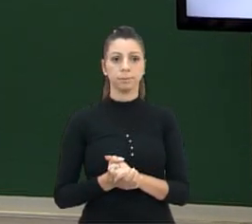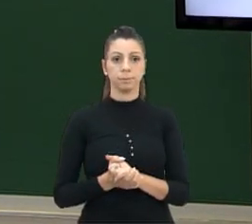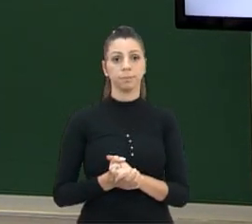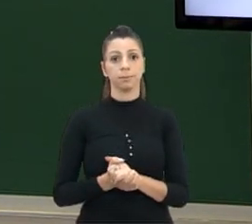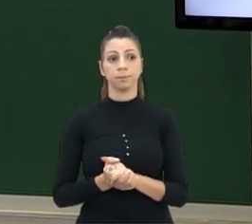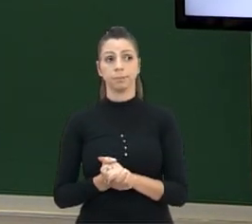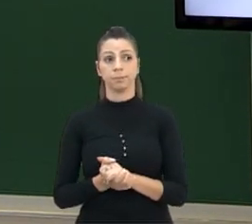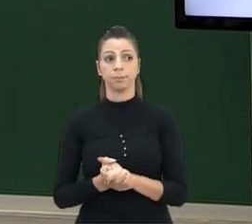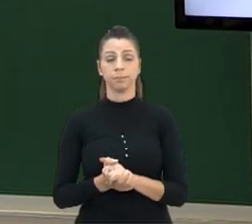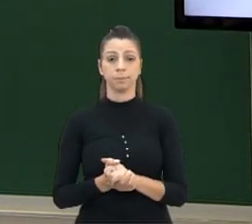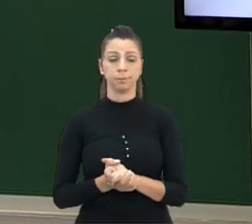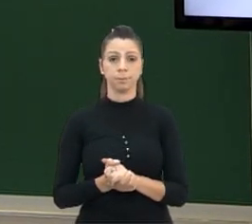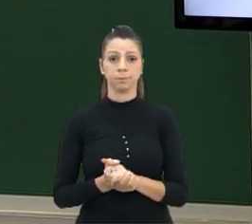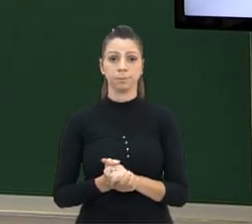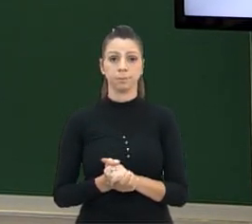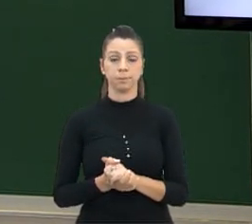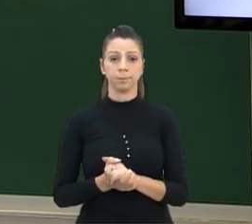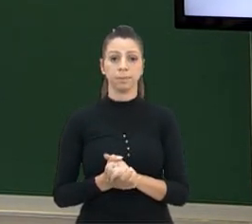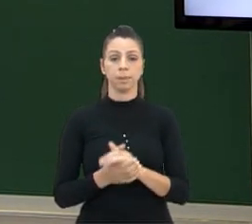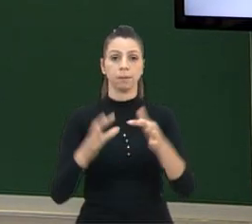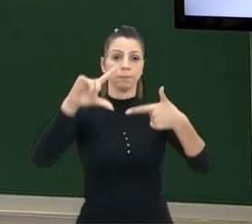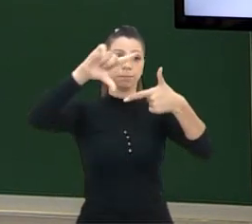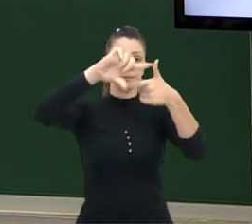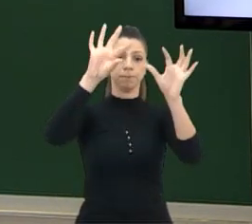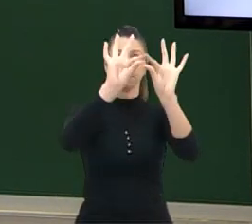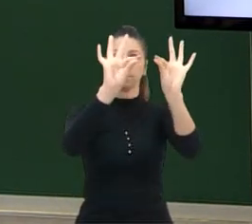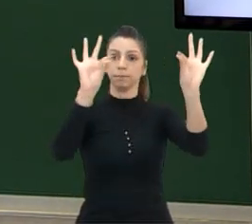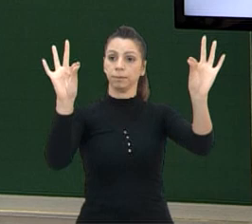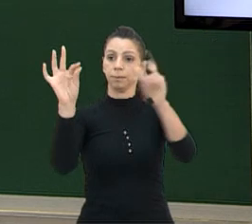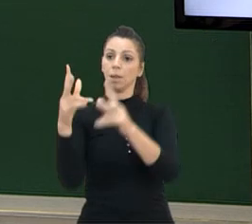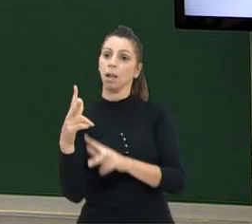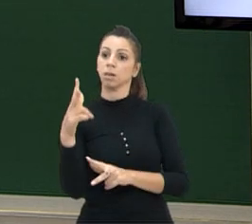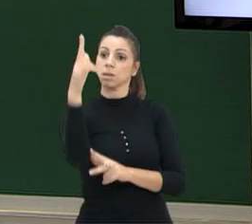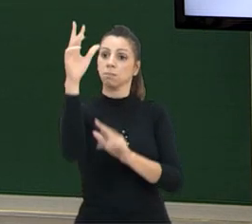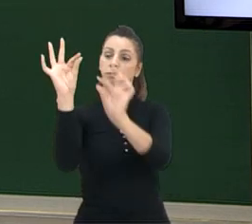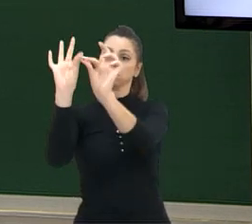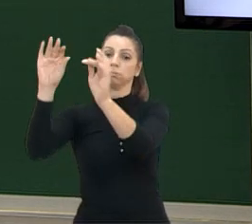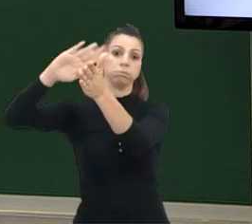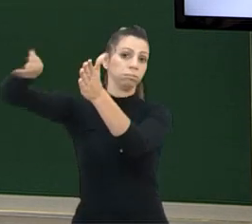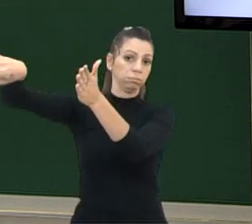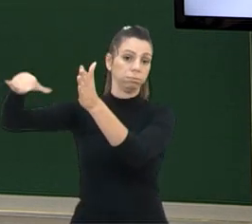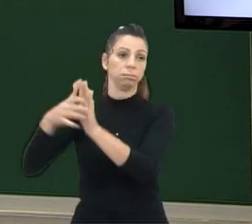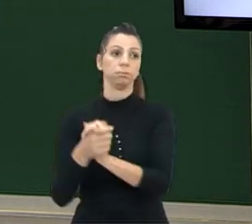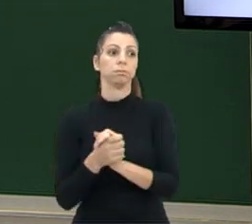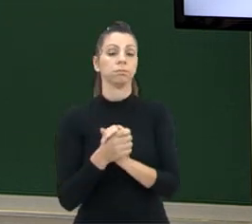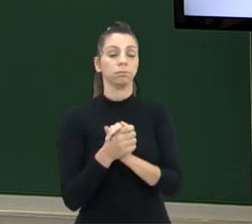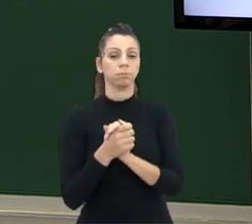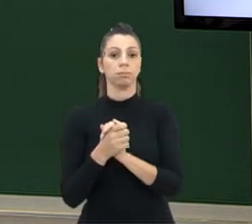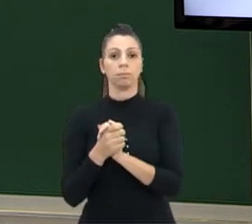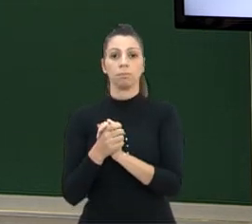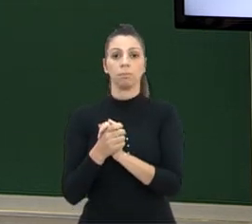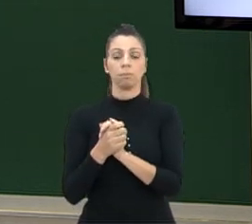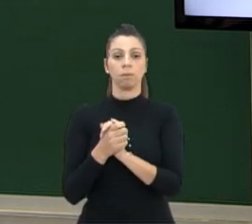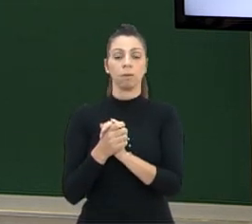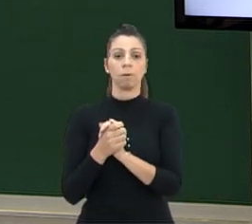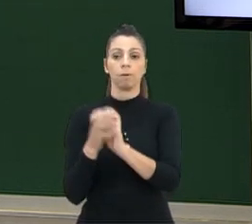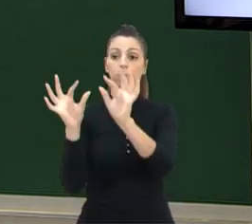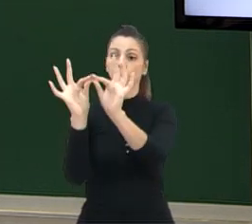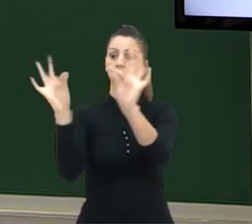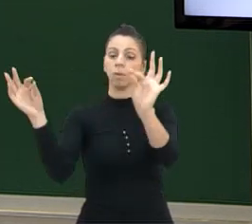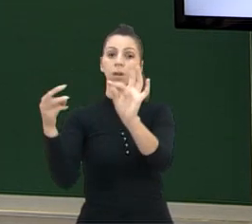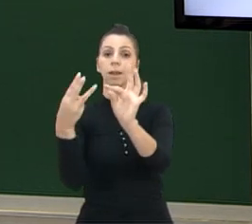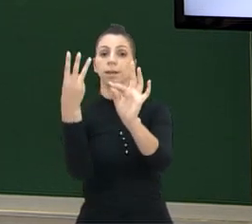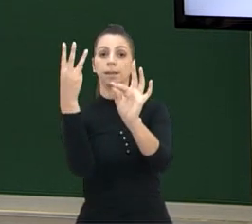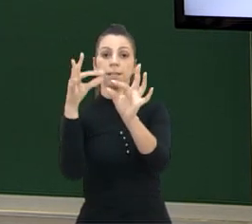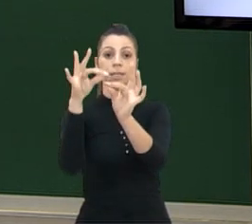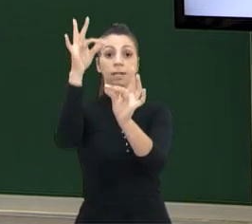ó. Tirei aqui esse pedaço, que era o pedaço que eu queria retirar. Me sobrou um comprimento de 3 e uma